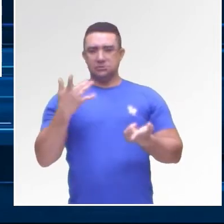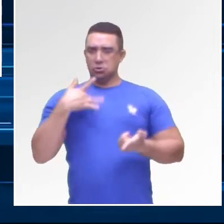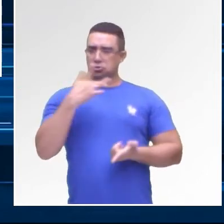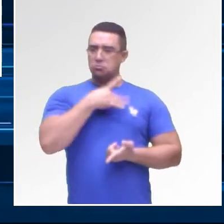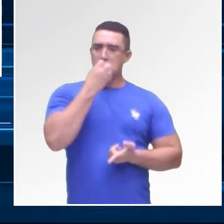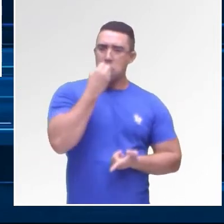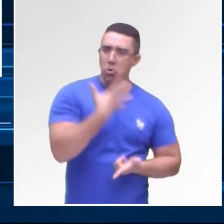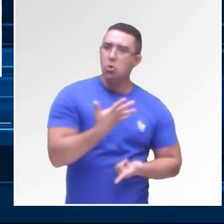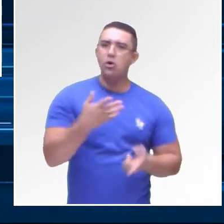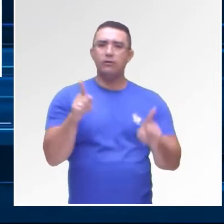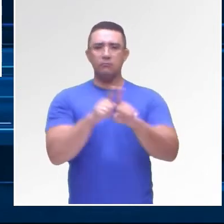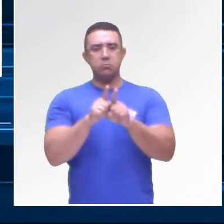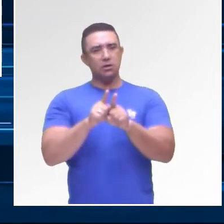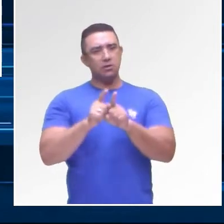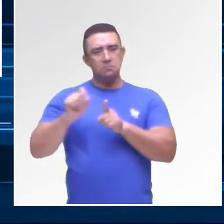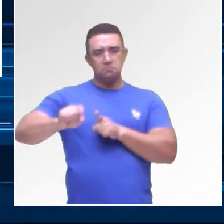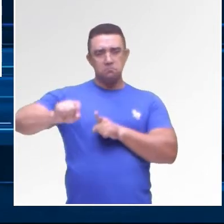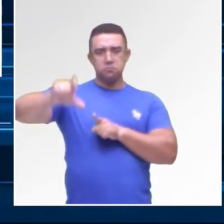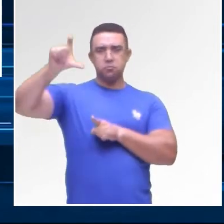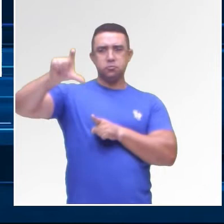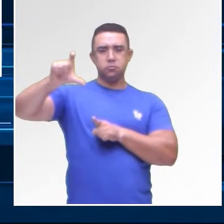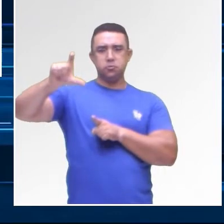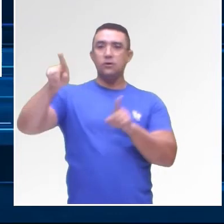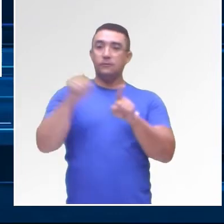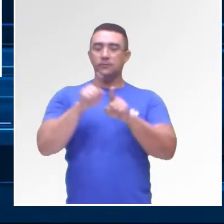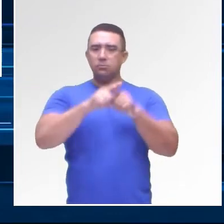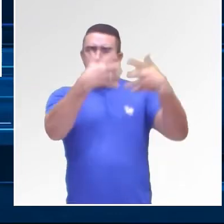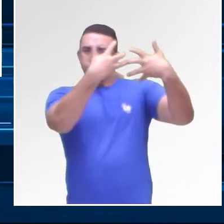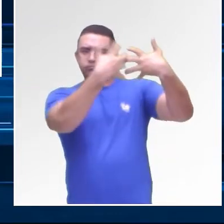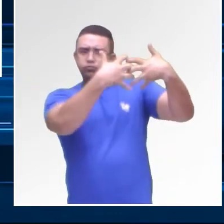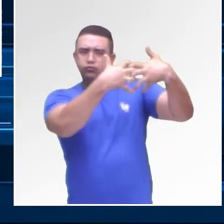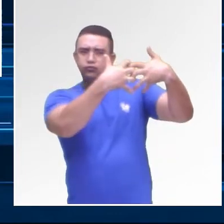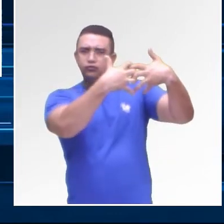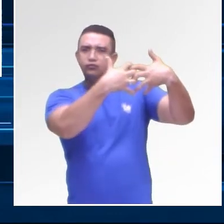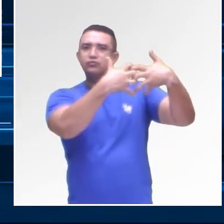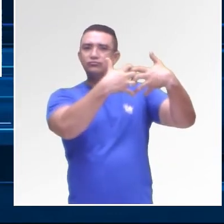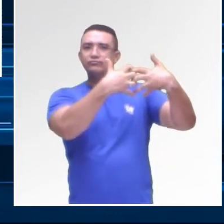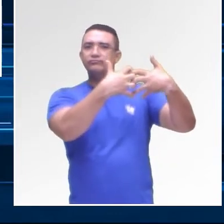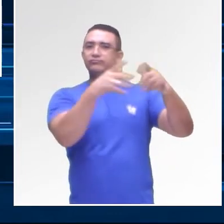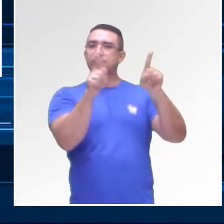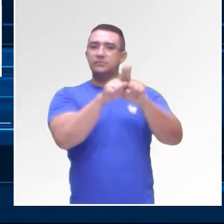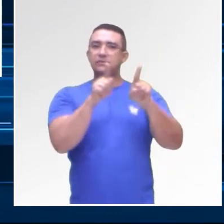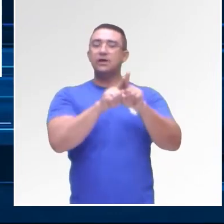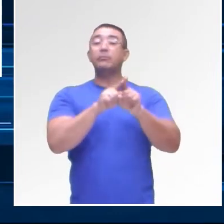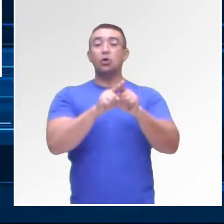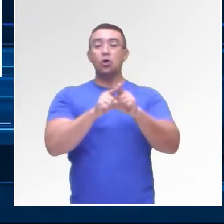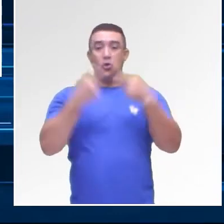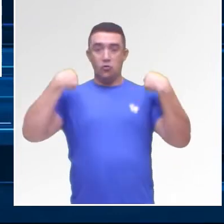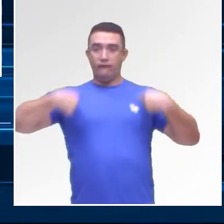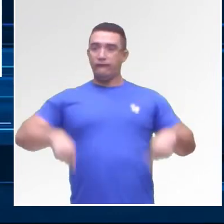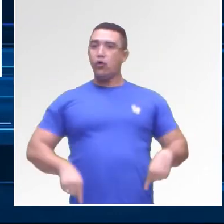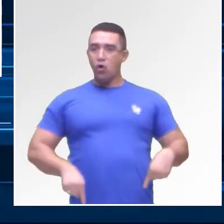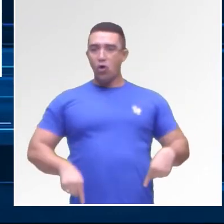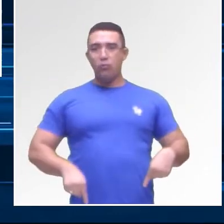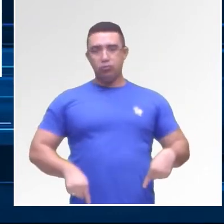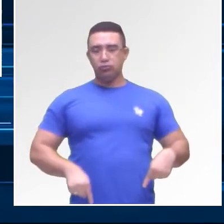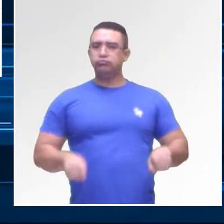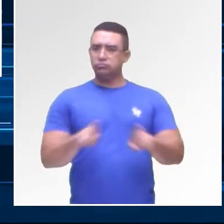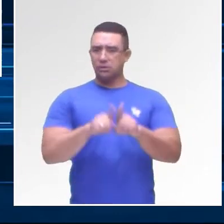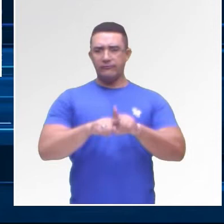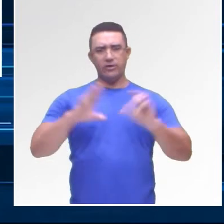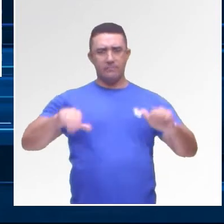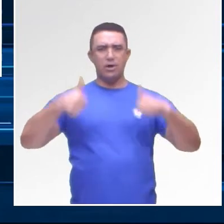metabolismo, vai aumentar a nossa concentração e também o nosso condicionamento físico.